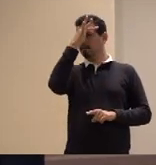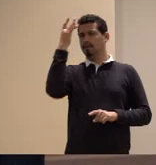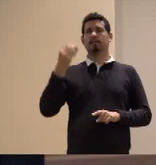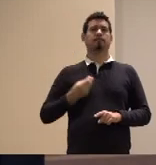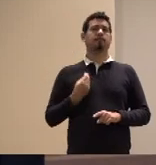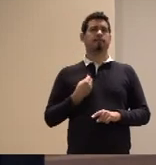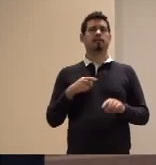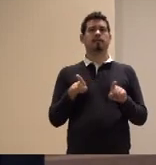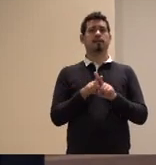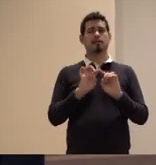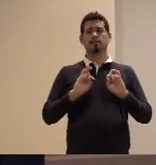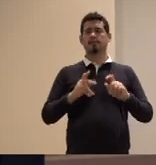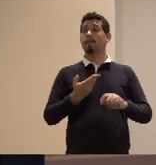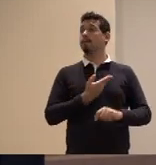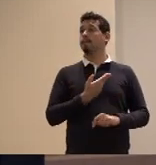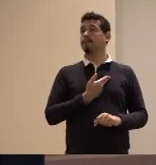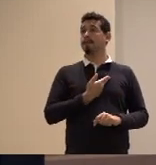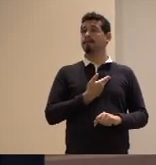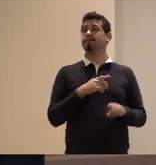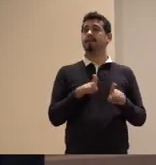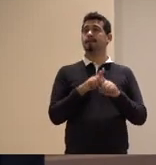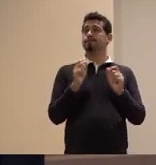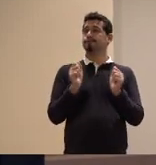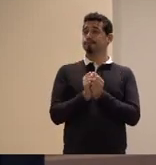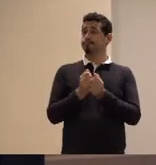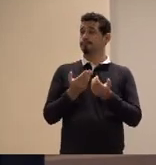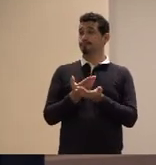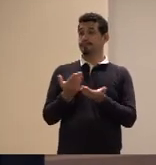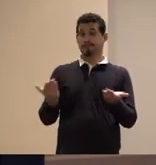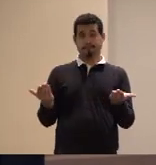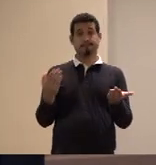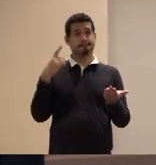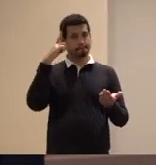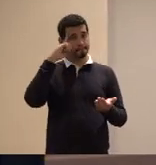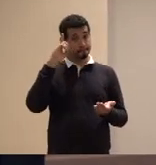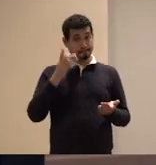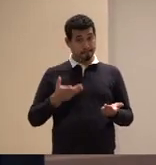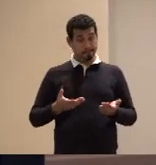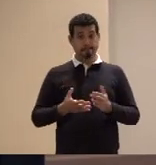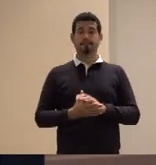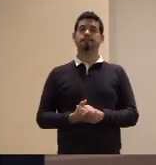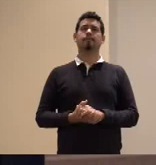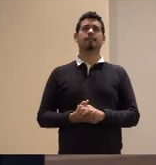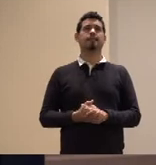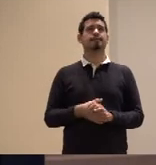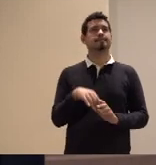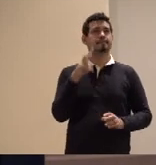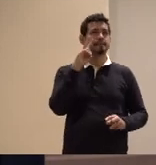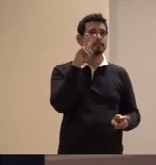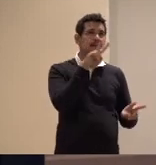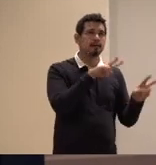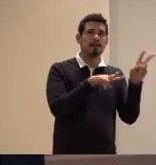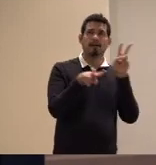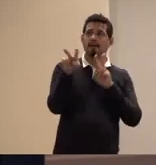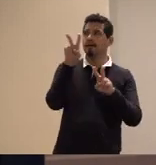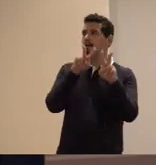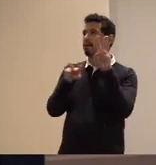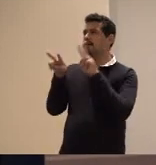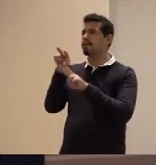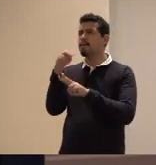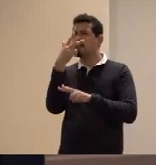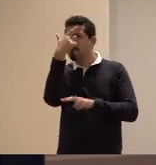presentes, a todos os meus queridos amigos e amigas que estão aqui nesse dia, né, revendo muitos